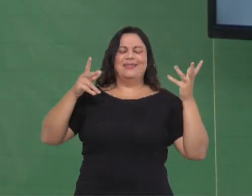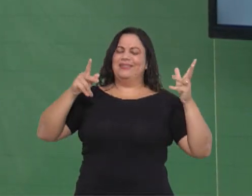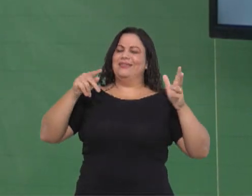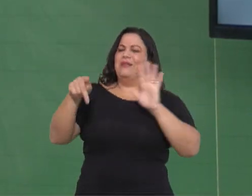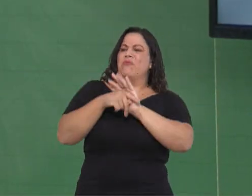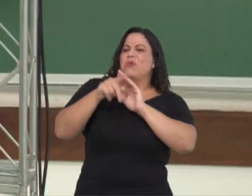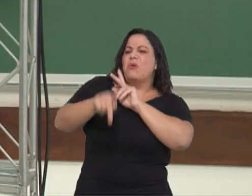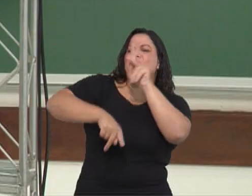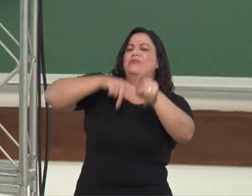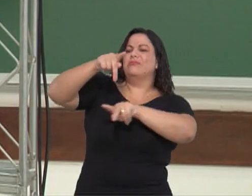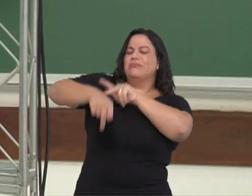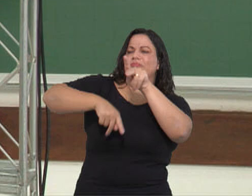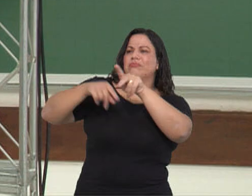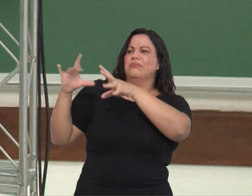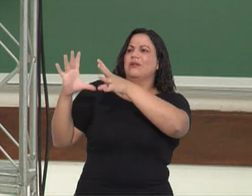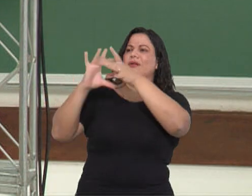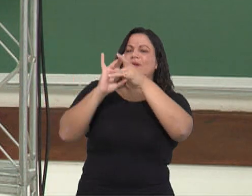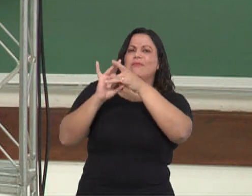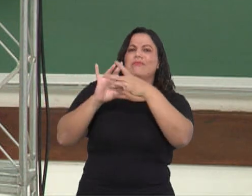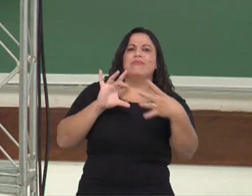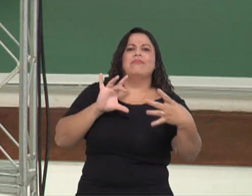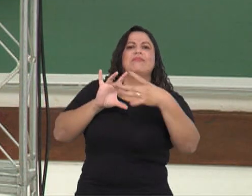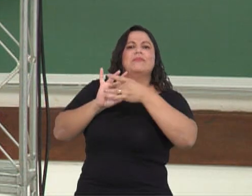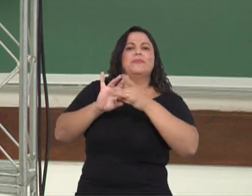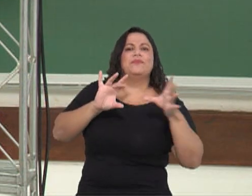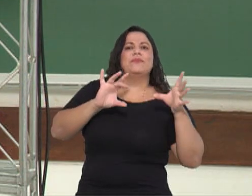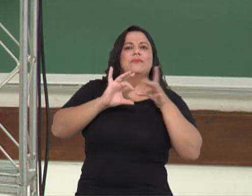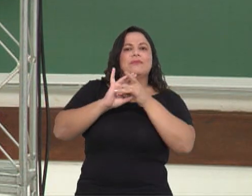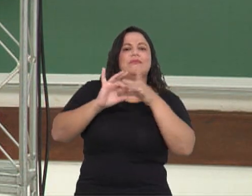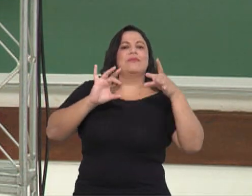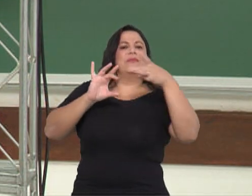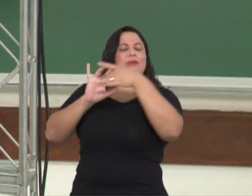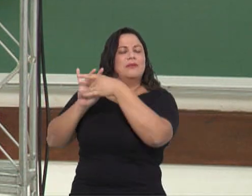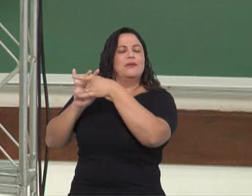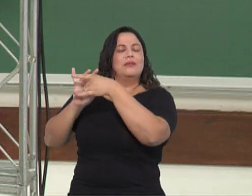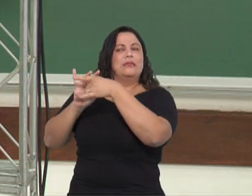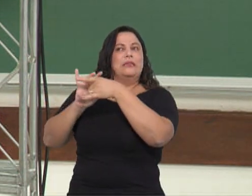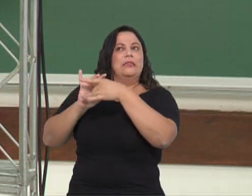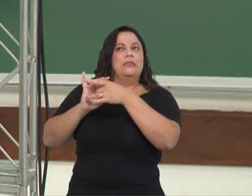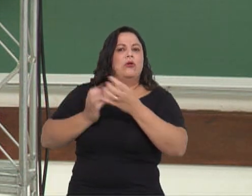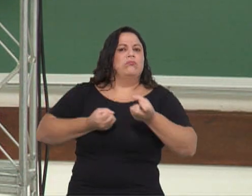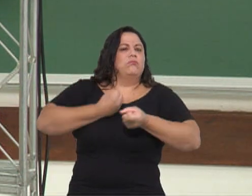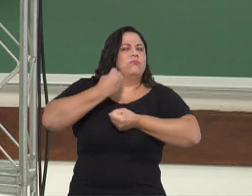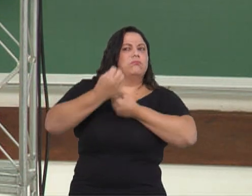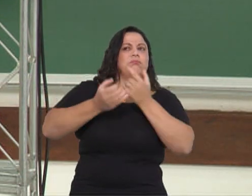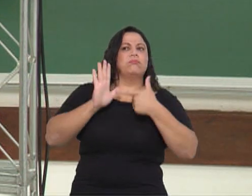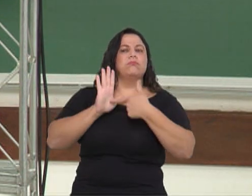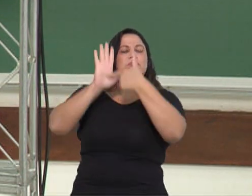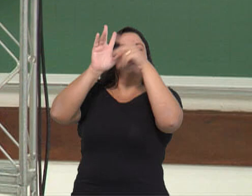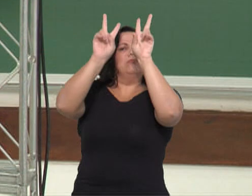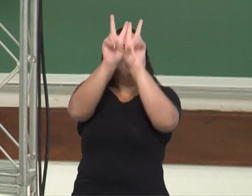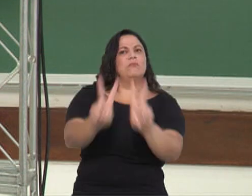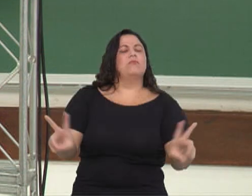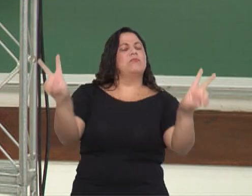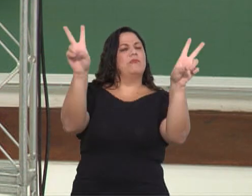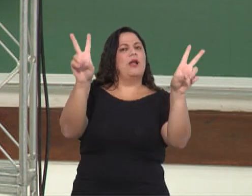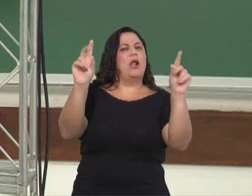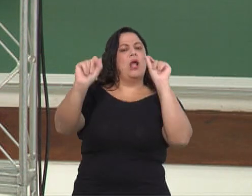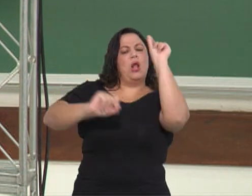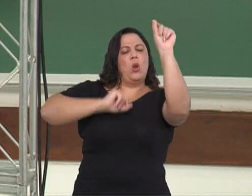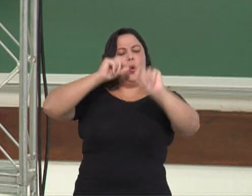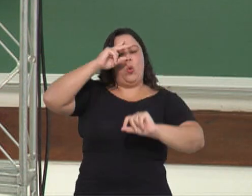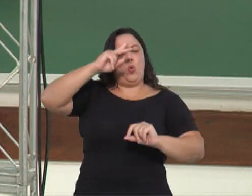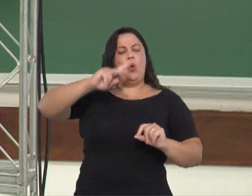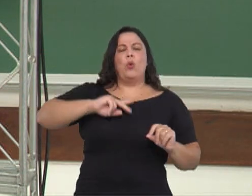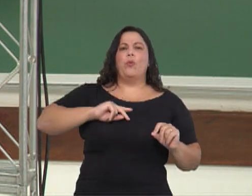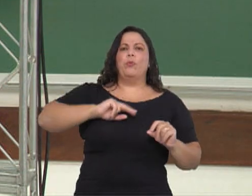outros elementos, ele acaba por expressar certos valores. Mas isso vai ficar bem mais claro quando eu trazer para